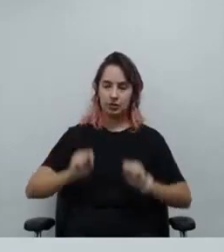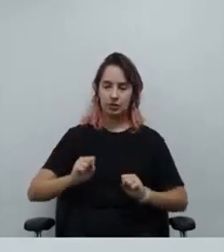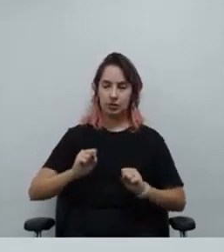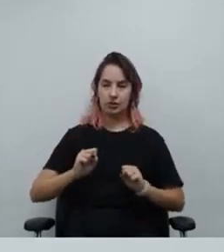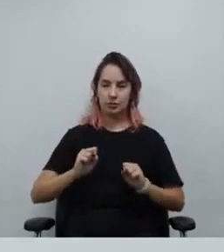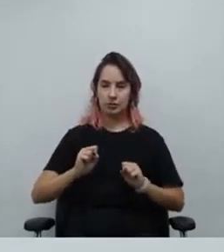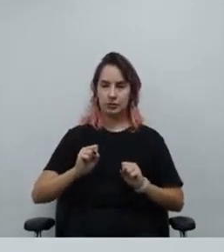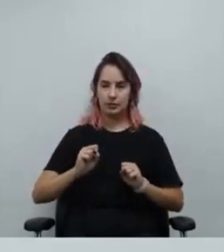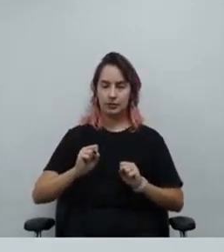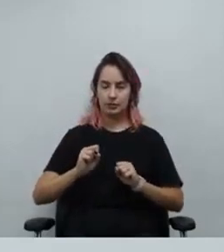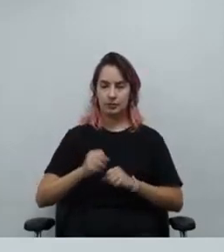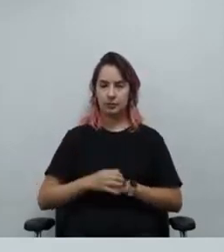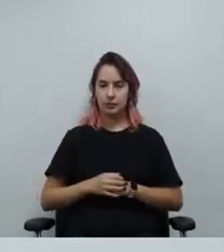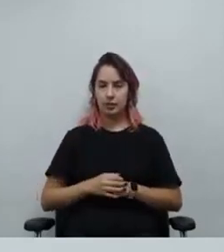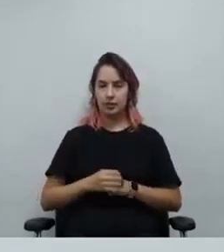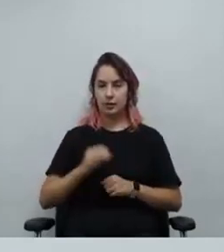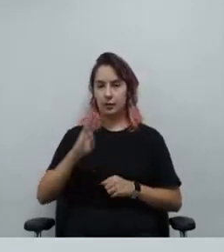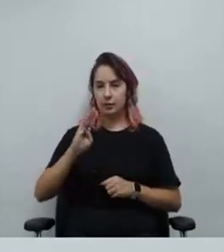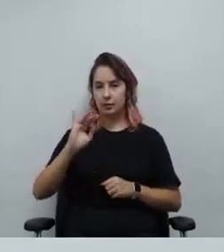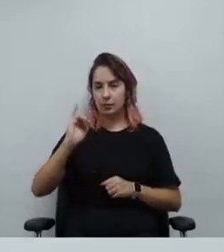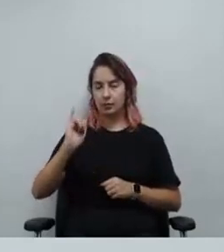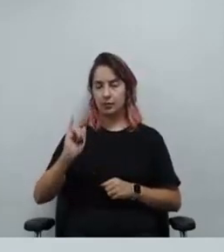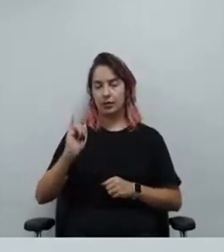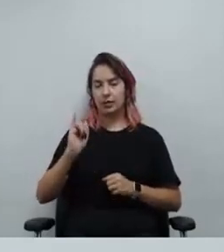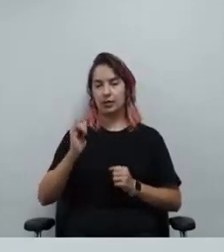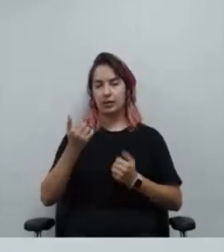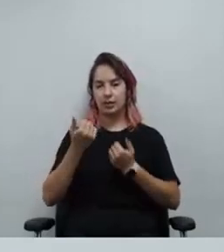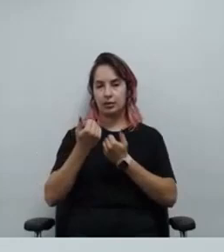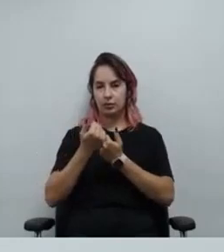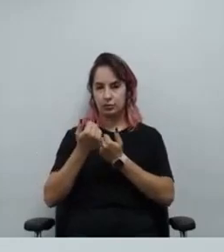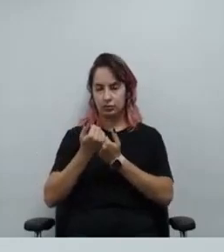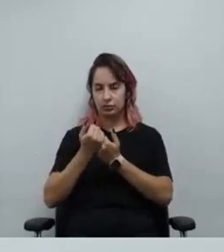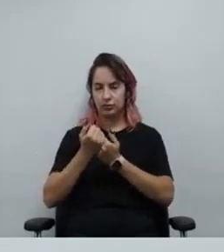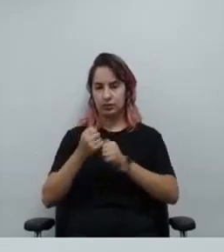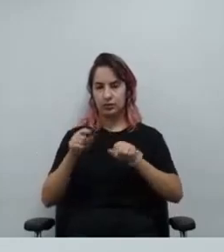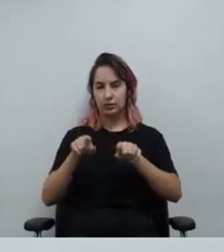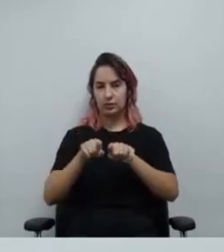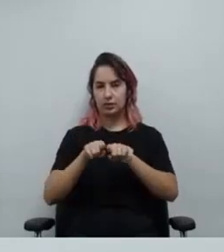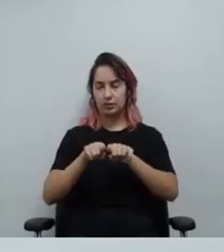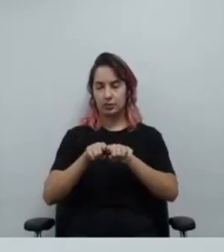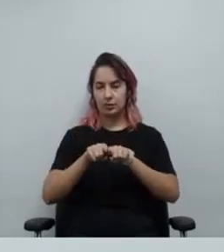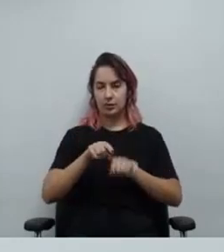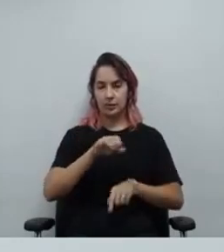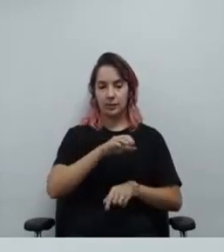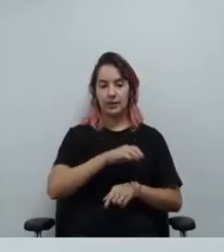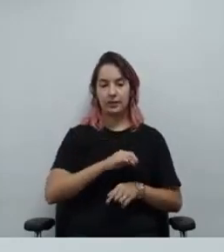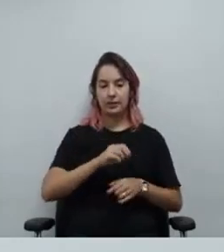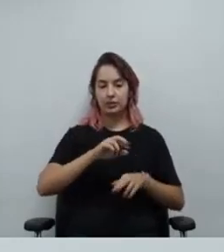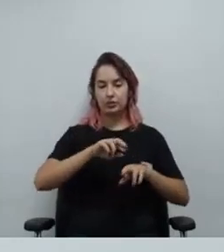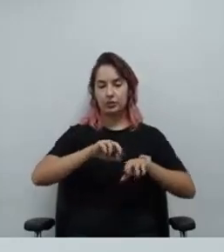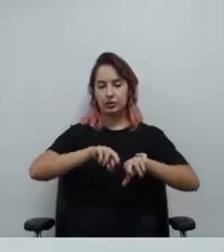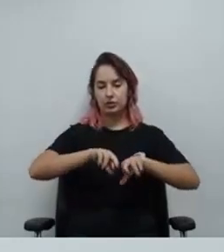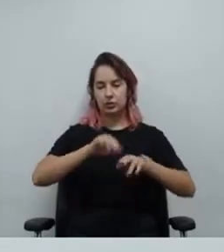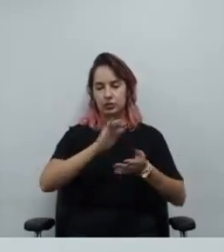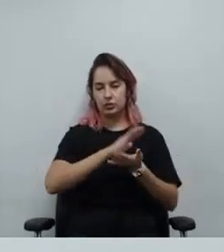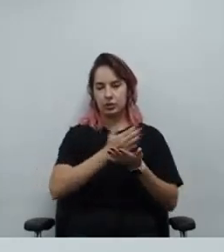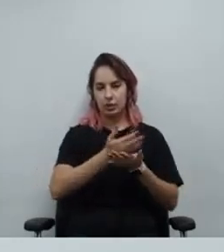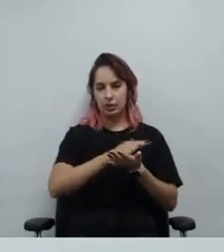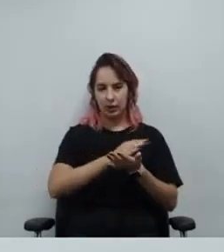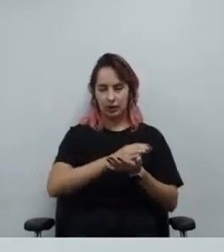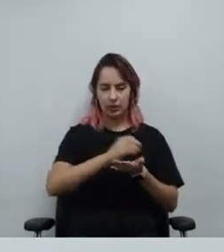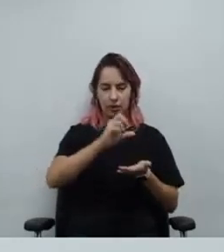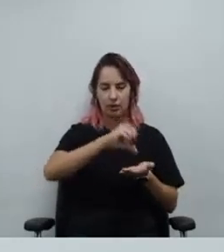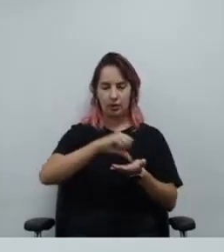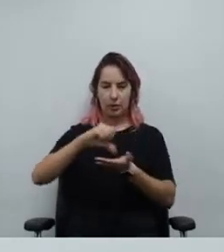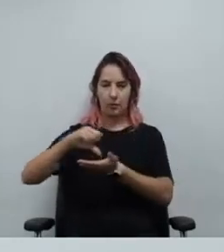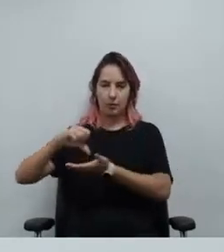auxilia muito o levantamento desses dados e eles são divididos por área de atuação, por unidade, Então, quem quiser